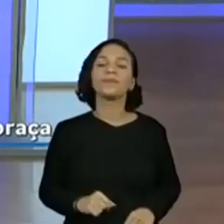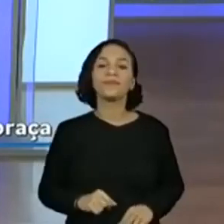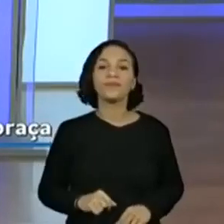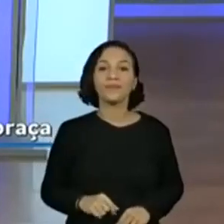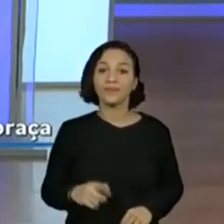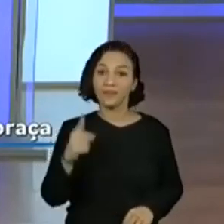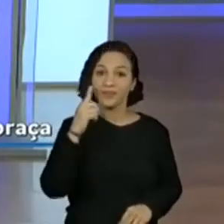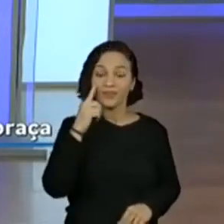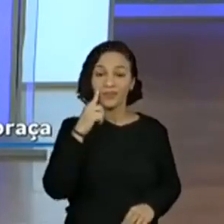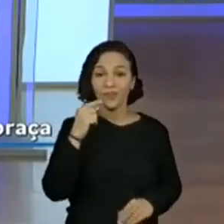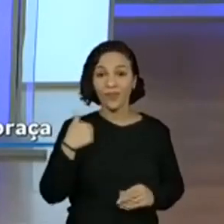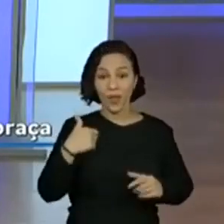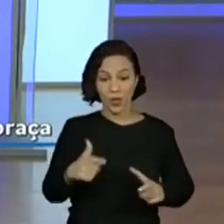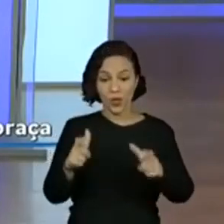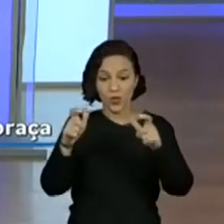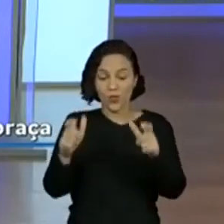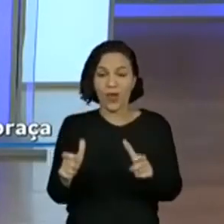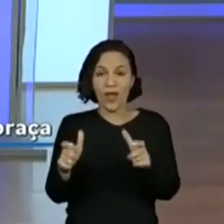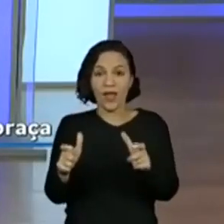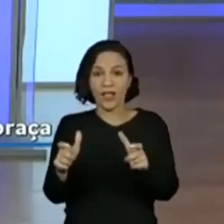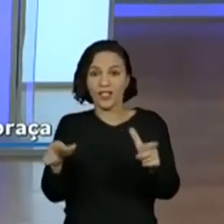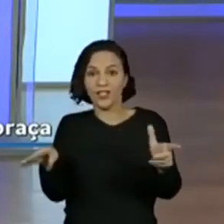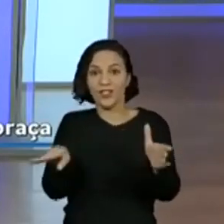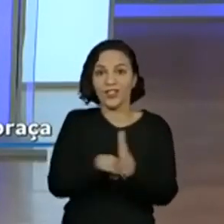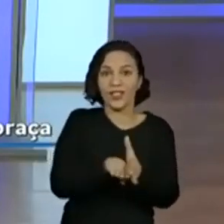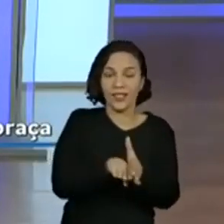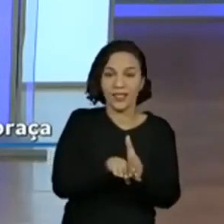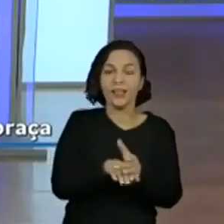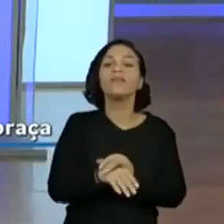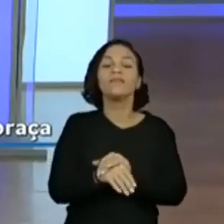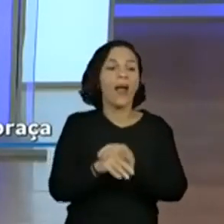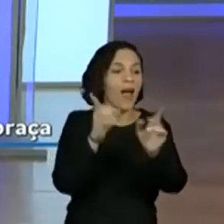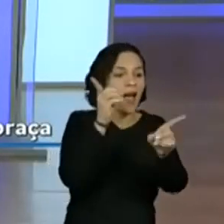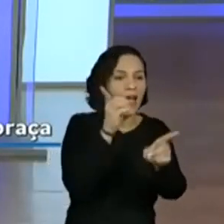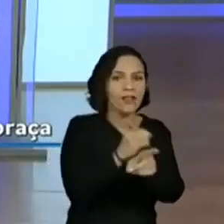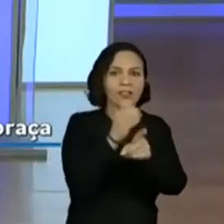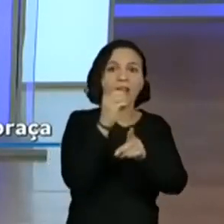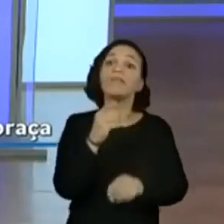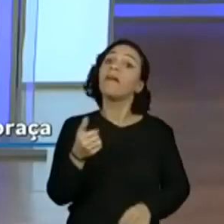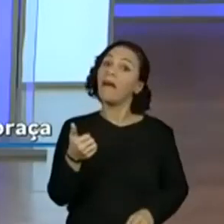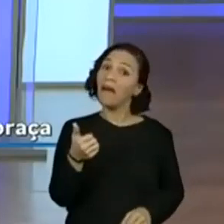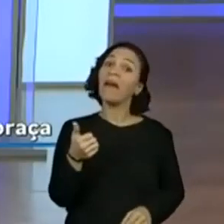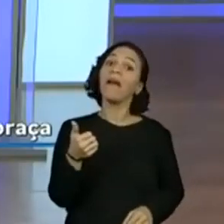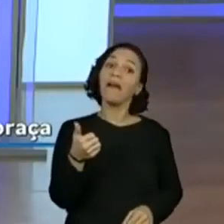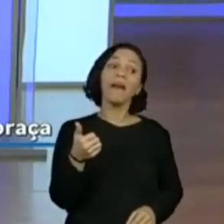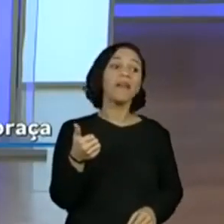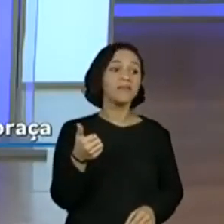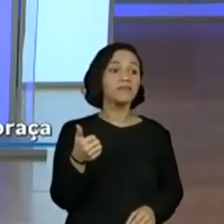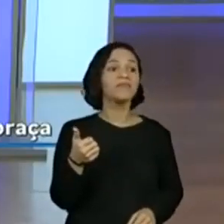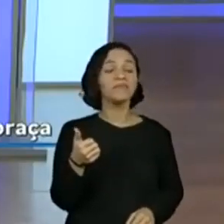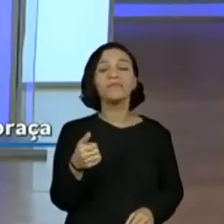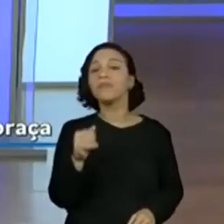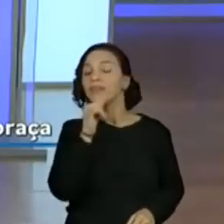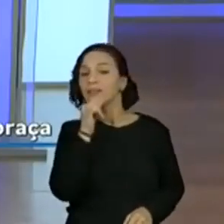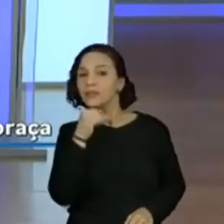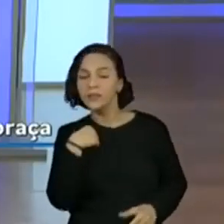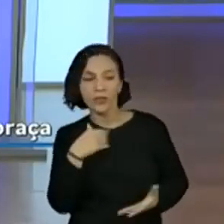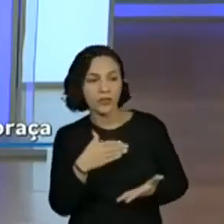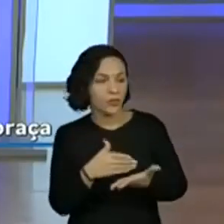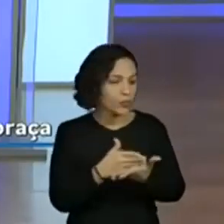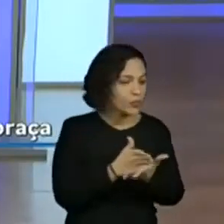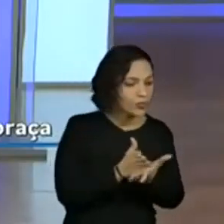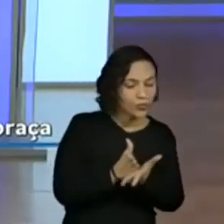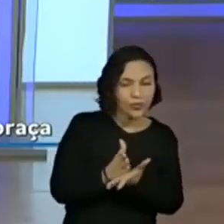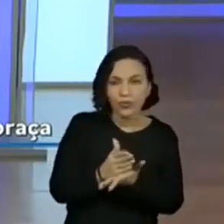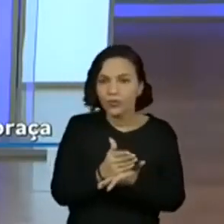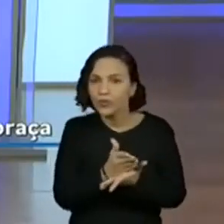Chegar a um determinado lugar, não é? Achar. Achar. O que mais? Eu